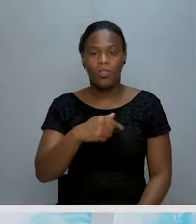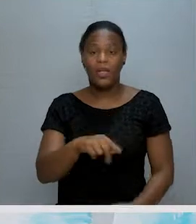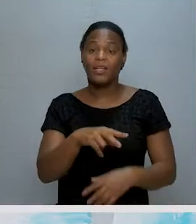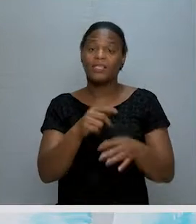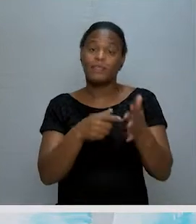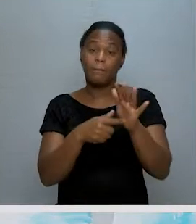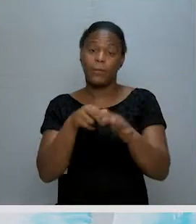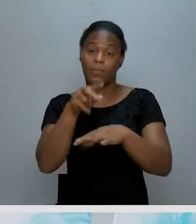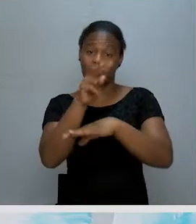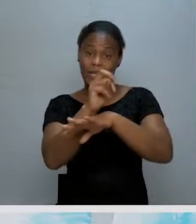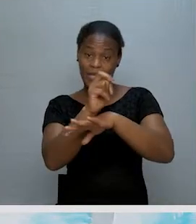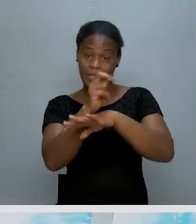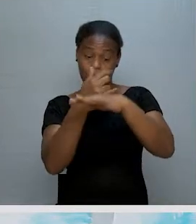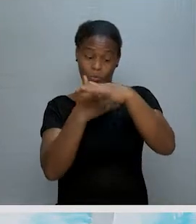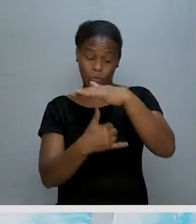3 meios